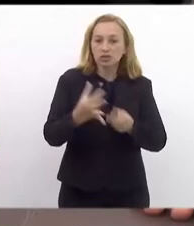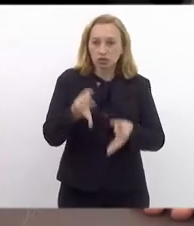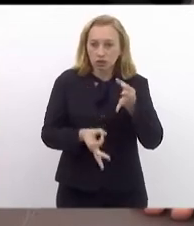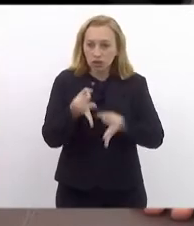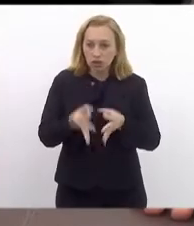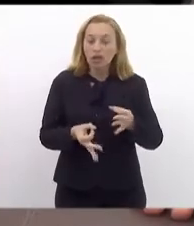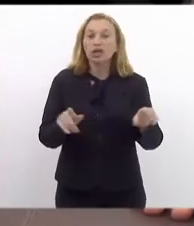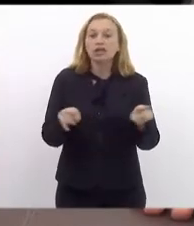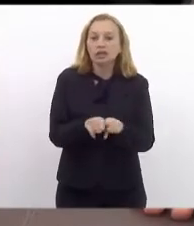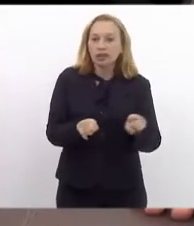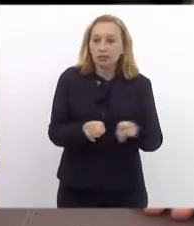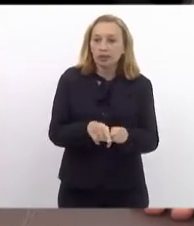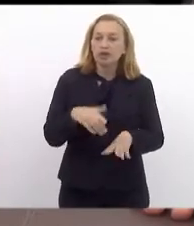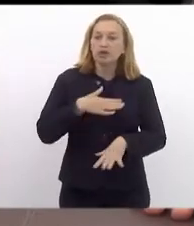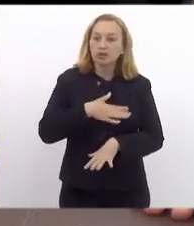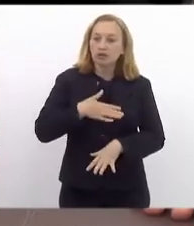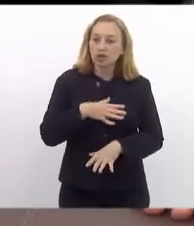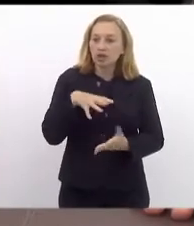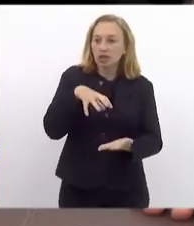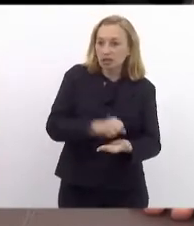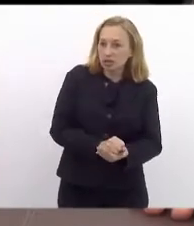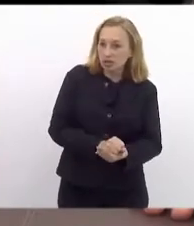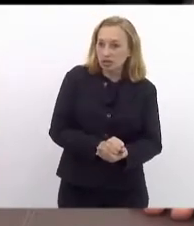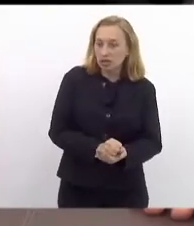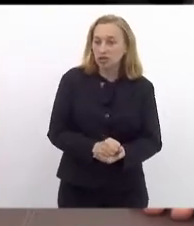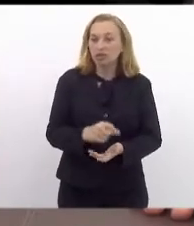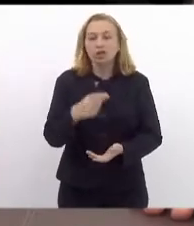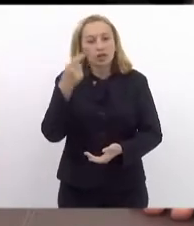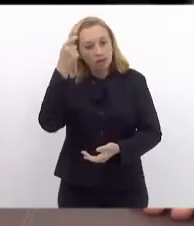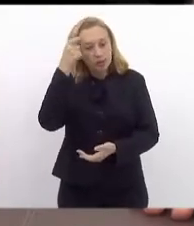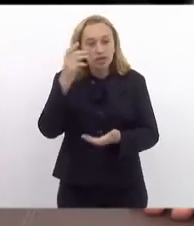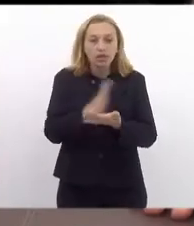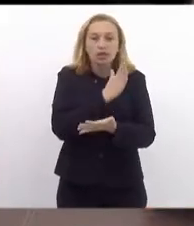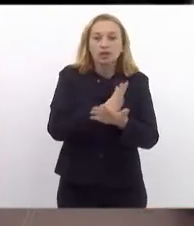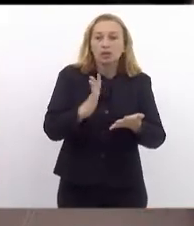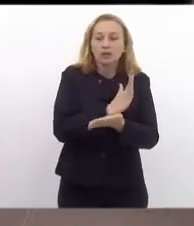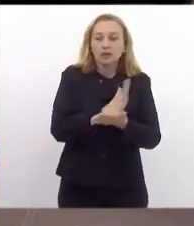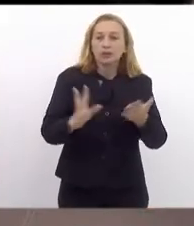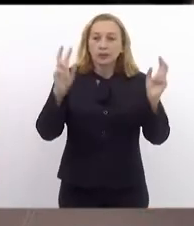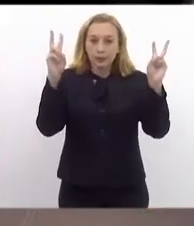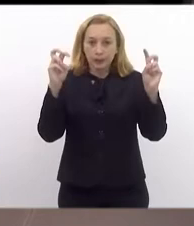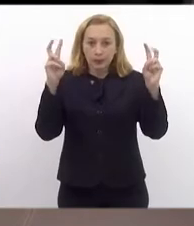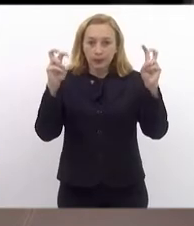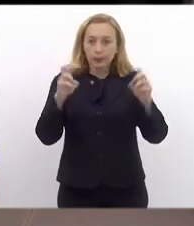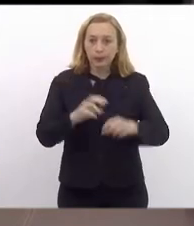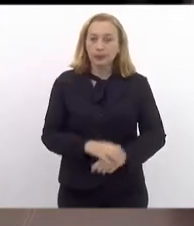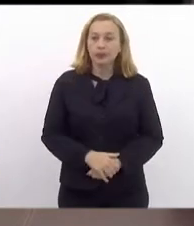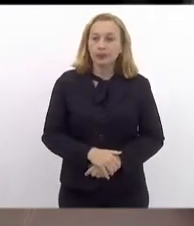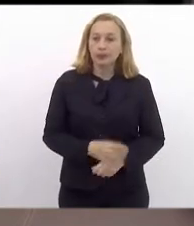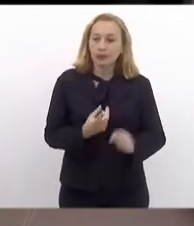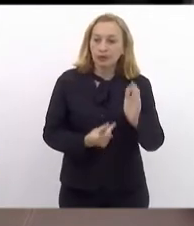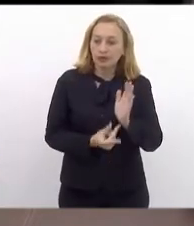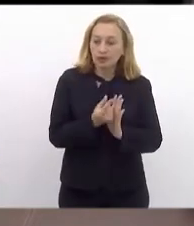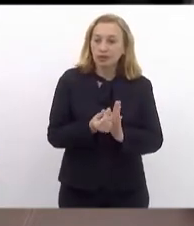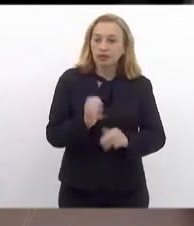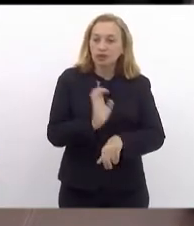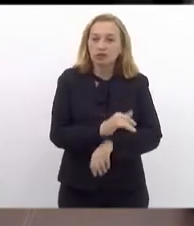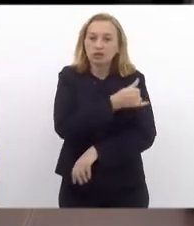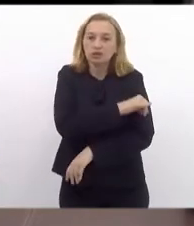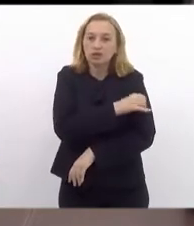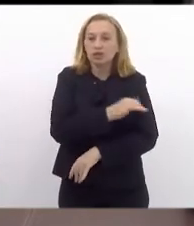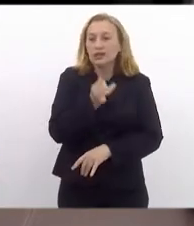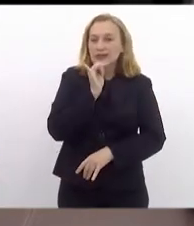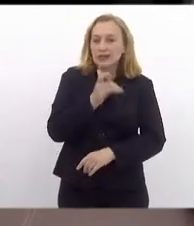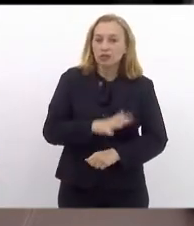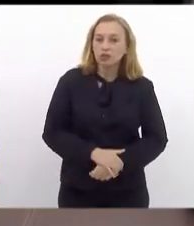e também né gostaríamos de registrar e ter em mente algumas questões que estão inerentes à as Finanças do Estado do Rio de Janeiro